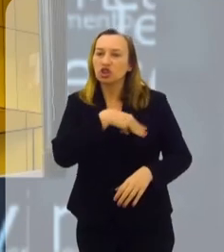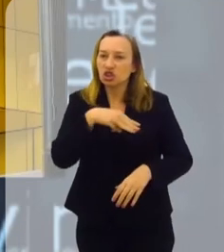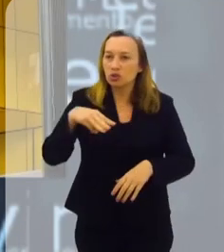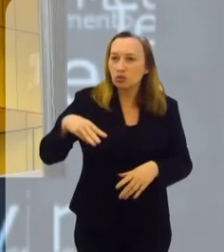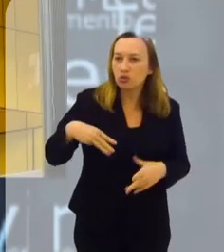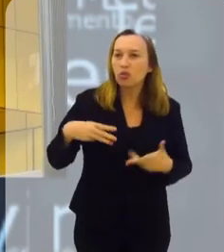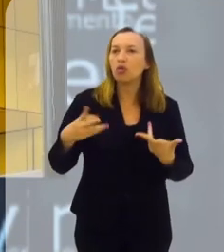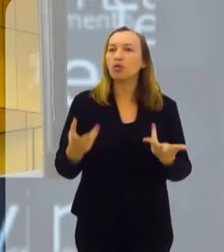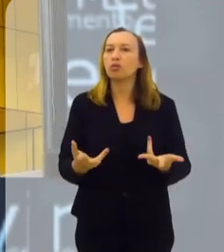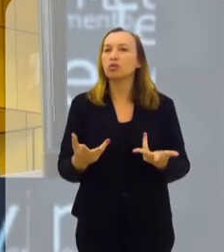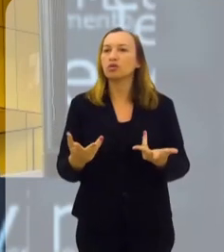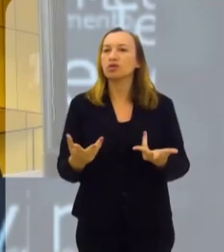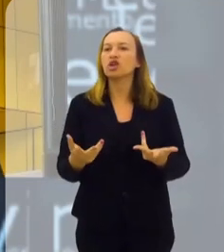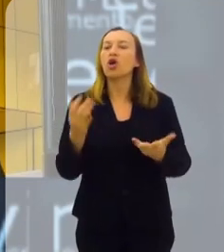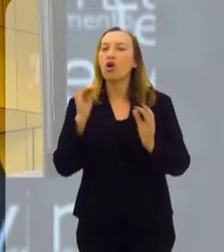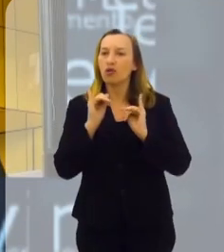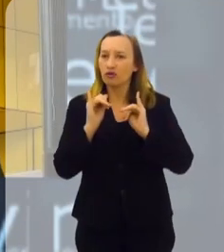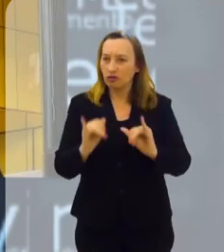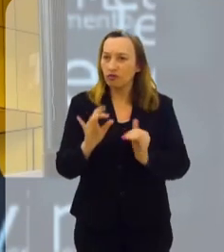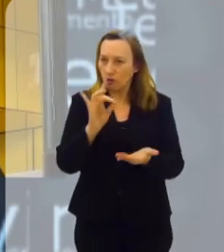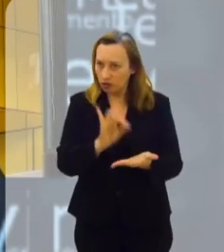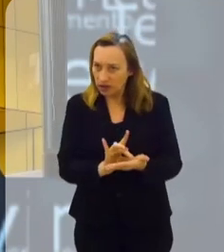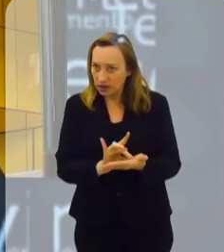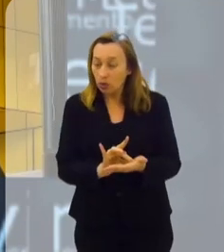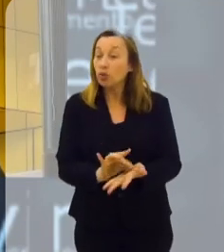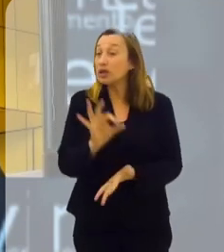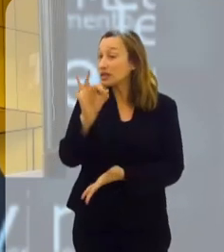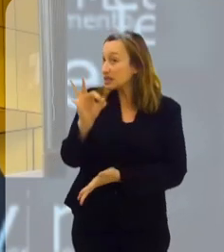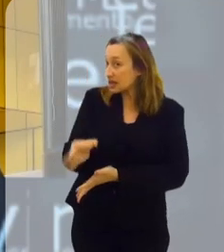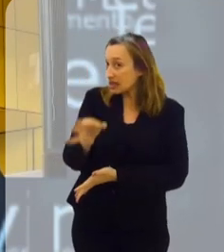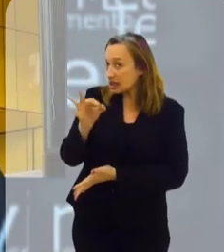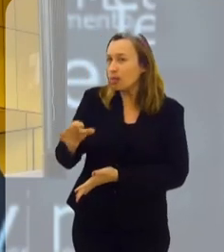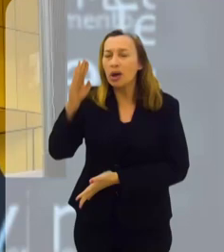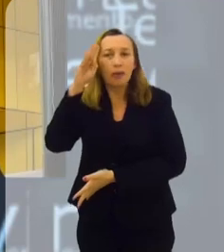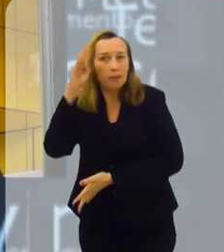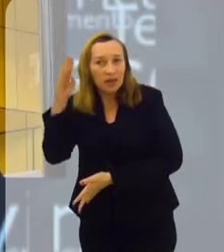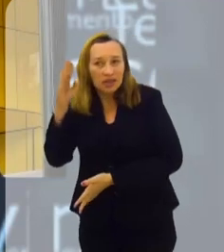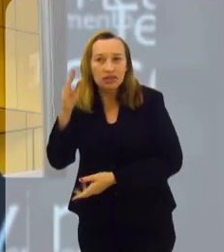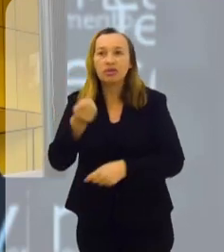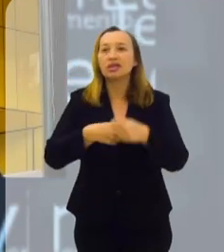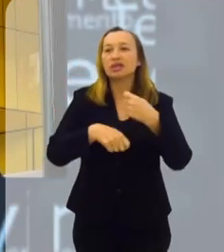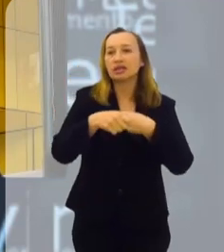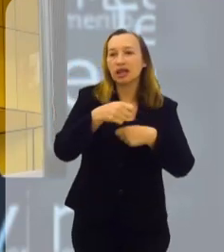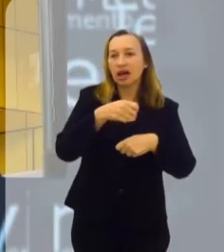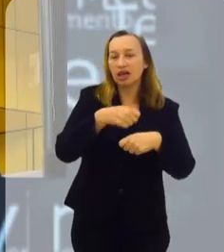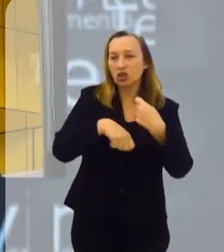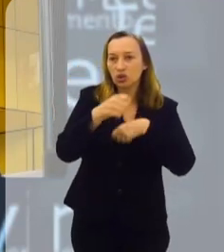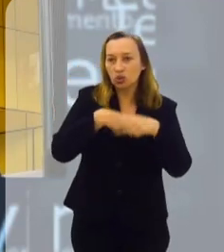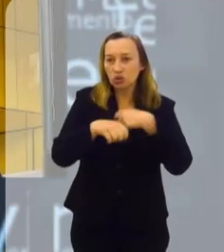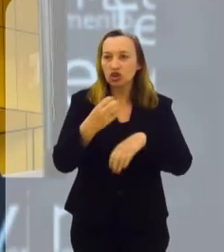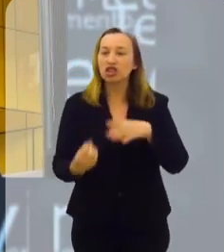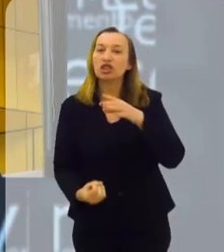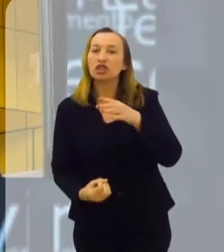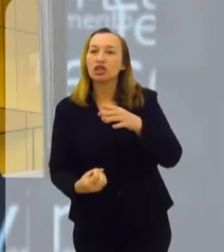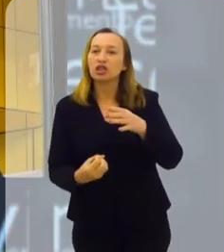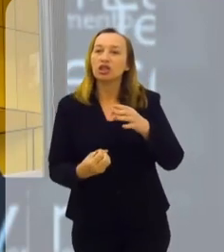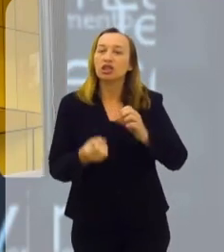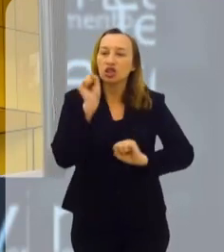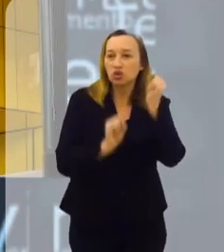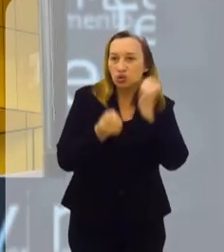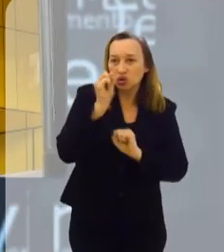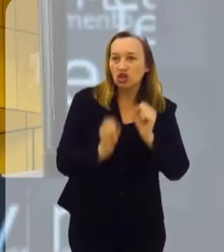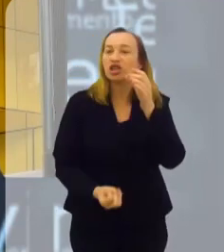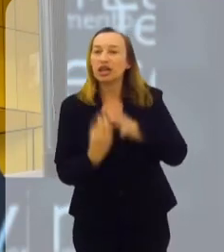do Ministério, as informações oficiais, né? O que, obviamente, principalmente na indústria criativa, deixa de